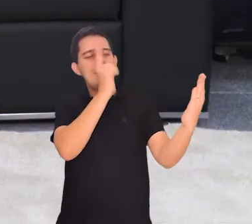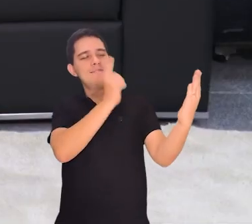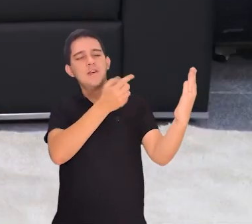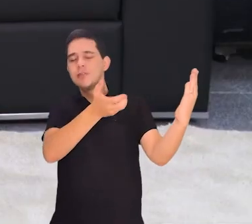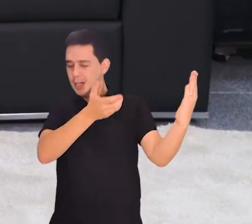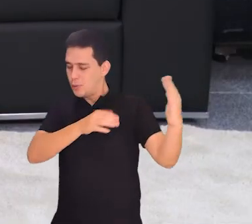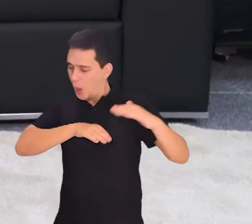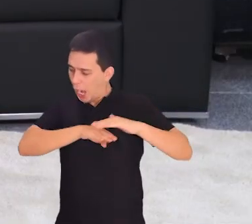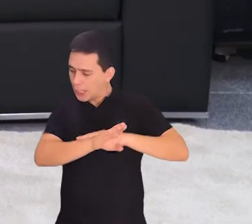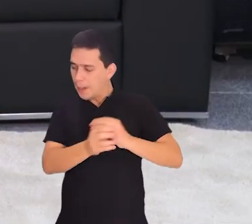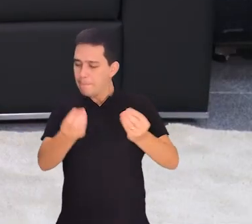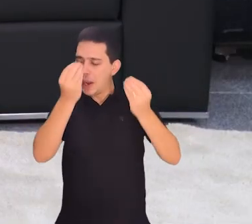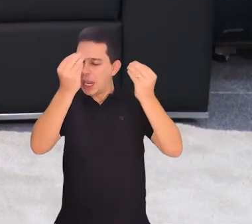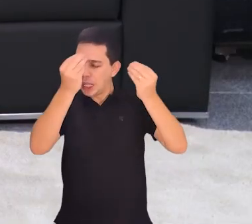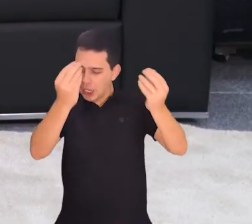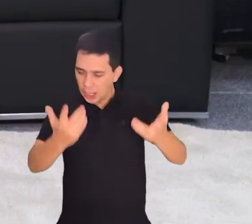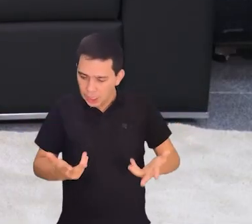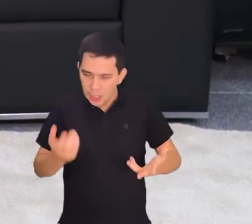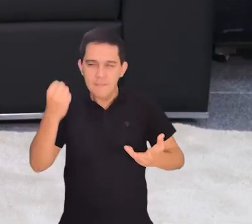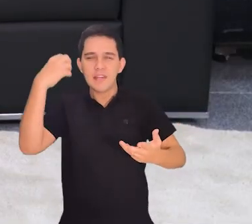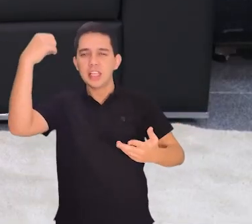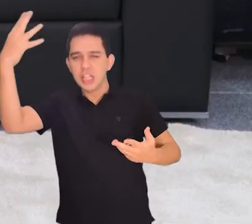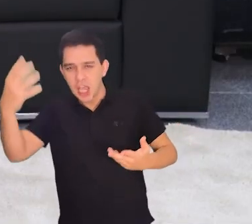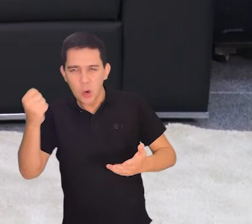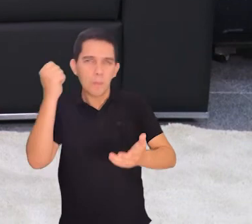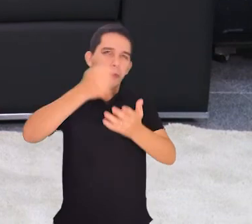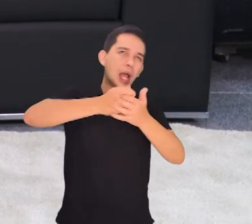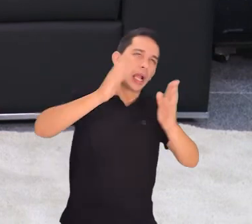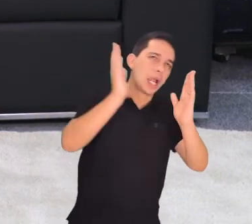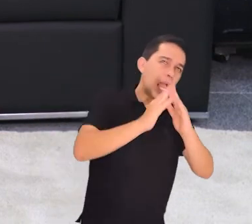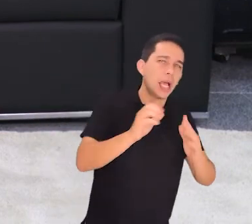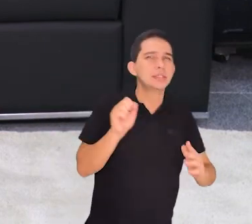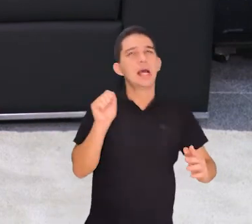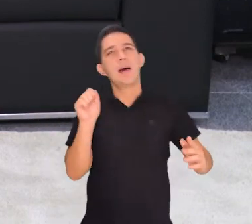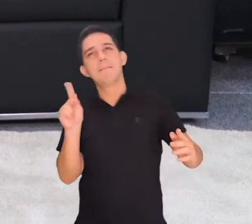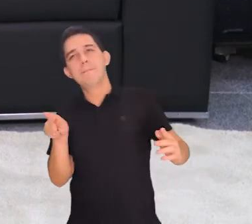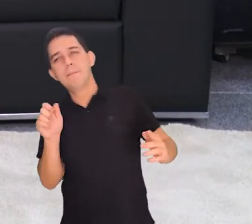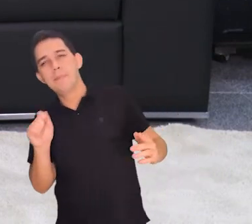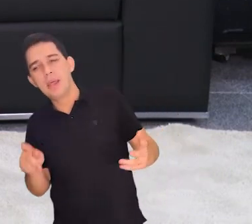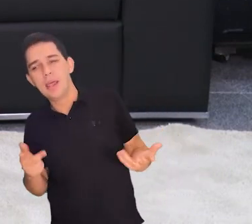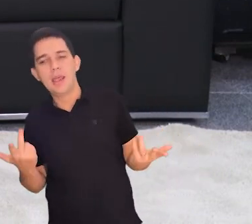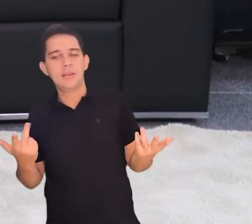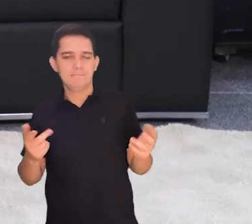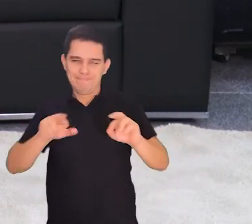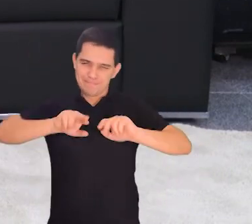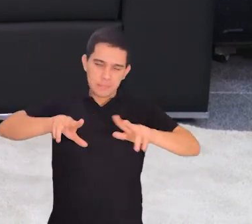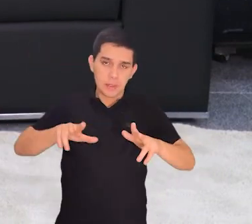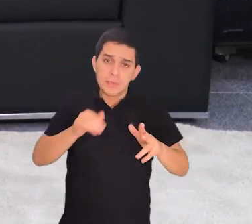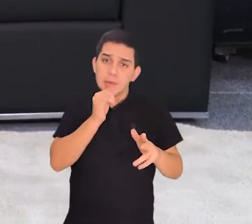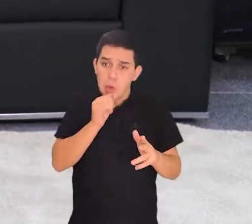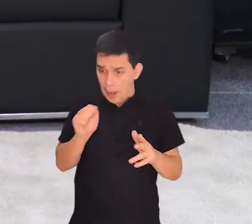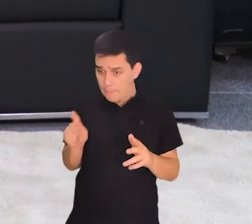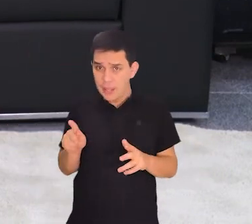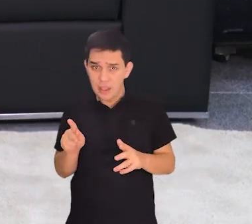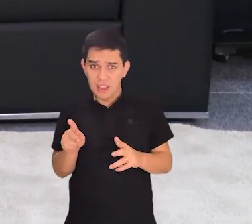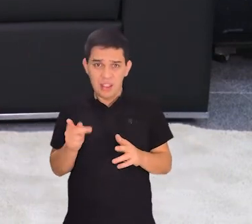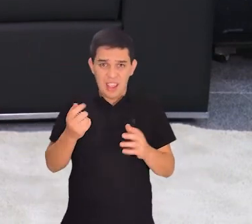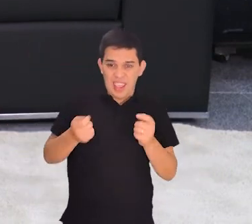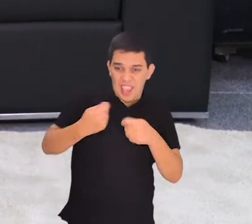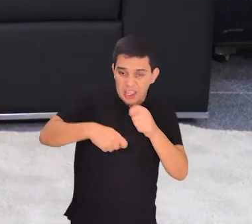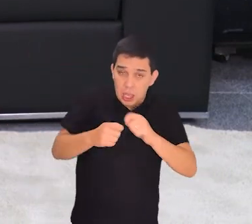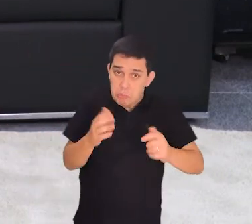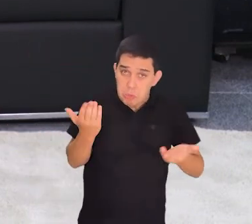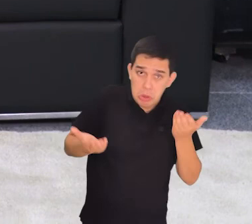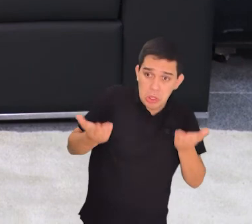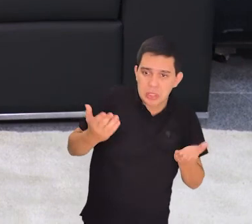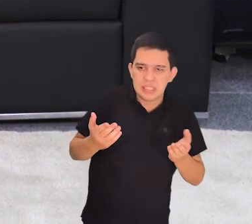está investindo. Isso vai dar muito mais clareza. Como eu falei, aposentadoria a longo prazo, renda variável. O objetivo de curto prazo,